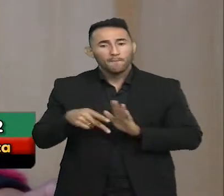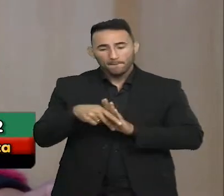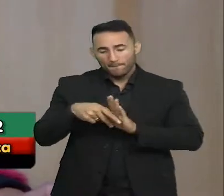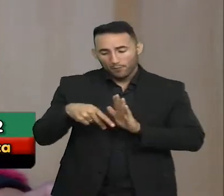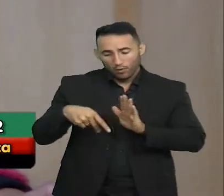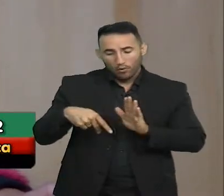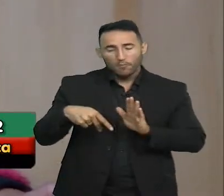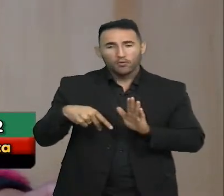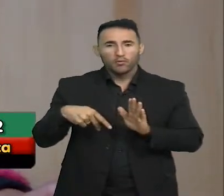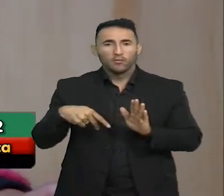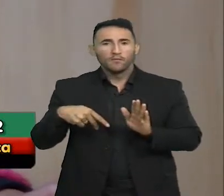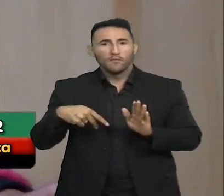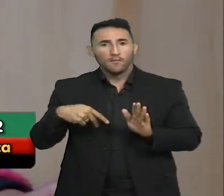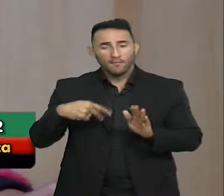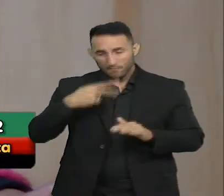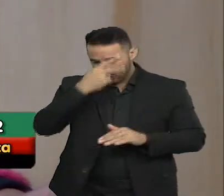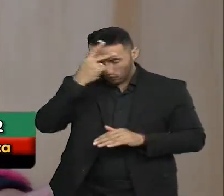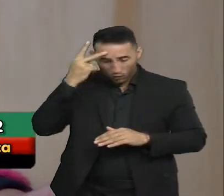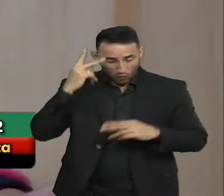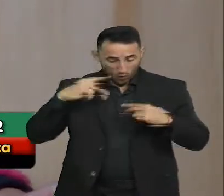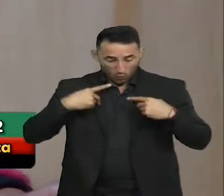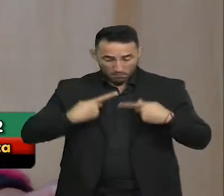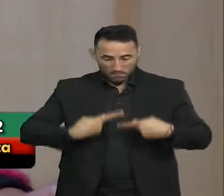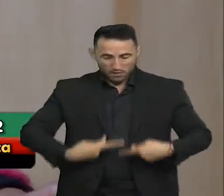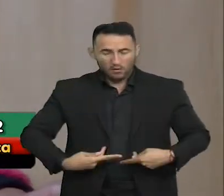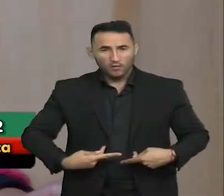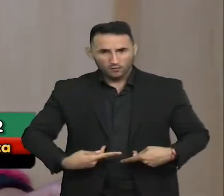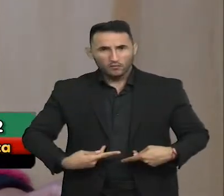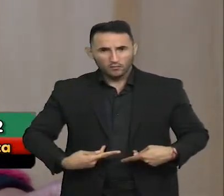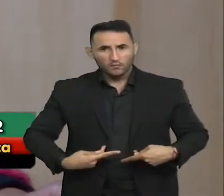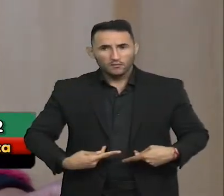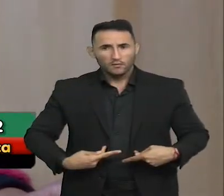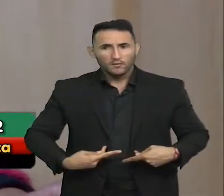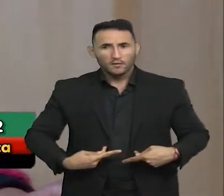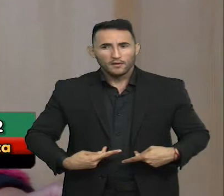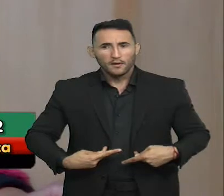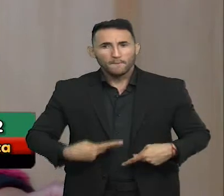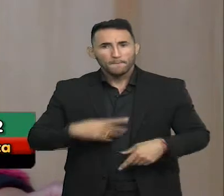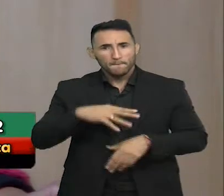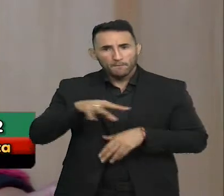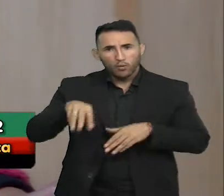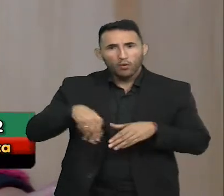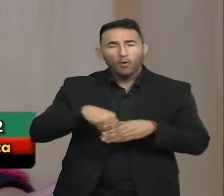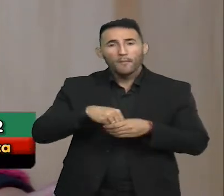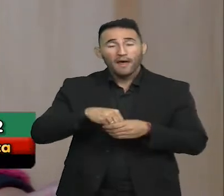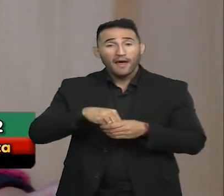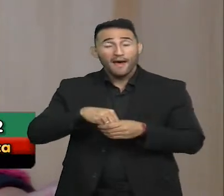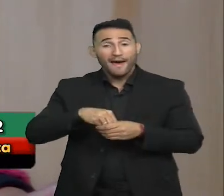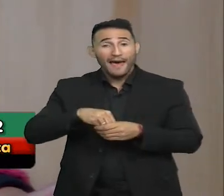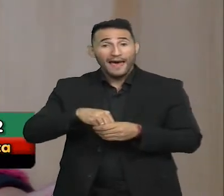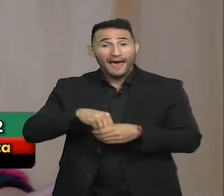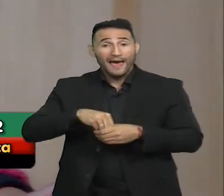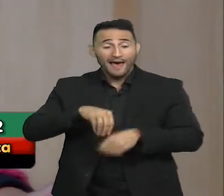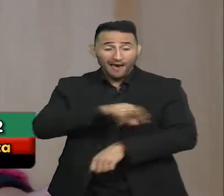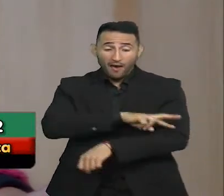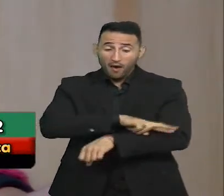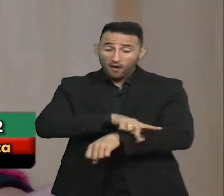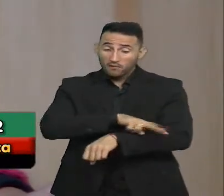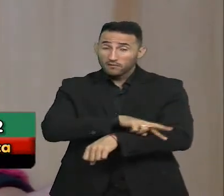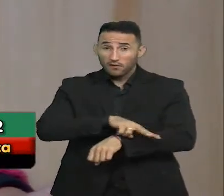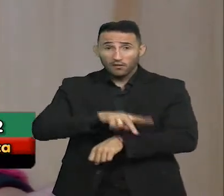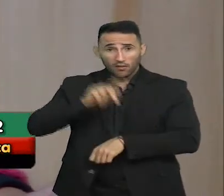próprio ser humano, né, que pertence, da pertença racial negra, ele